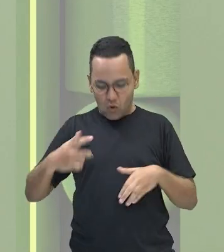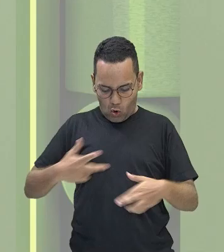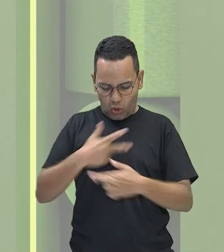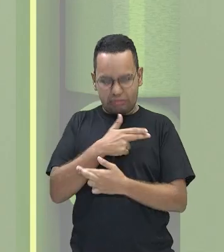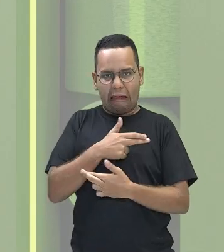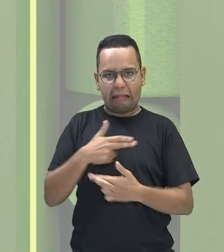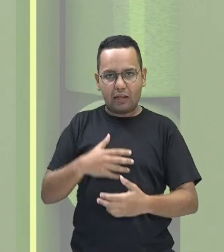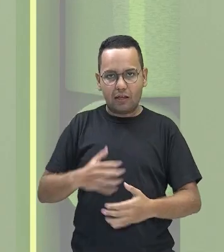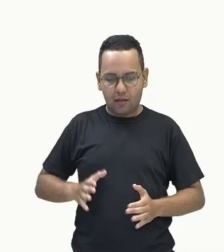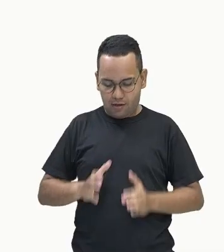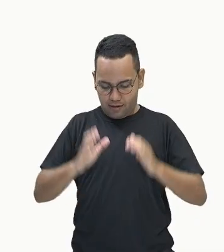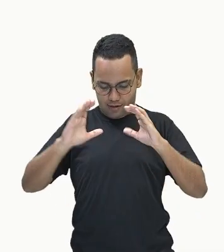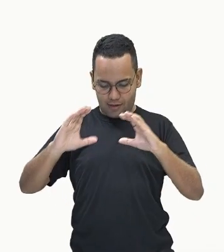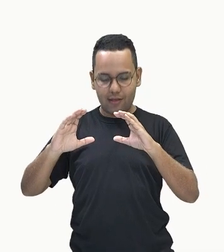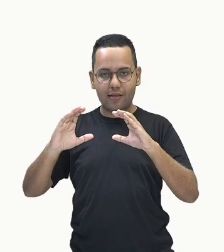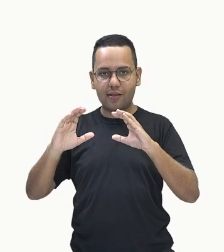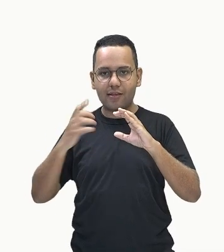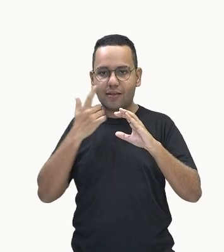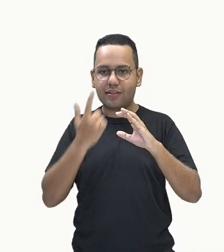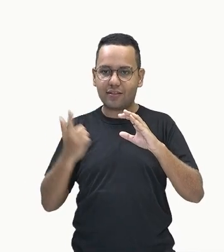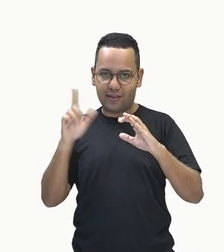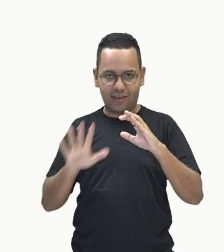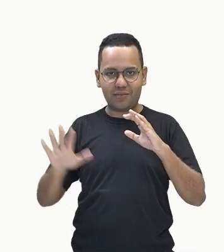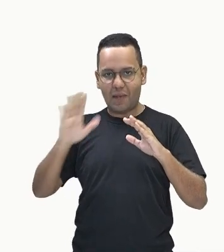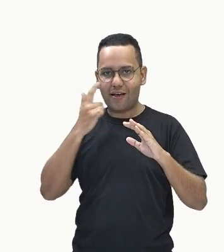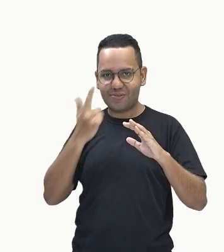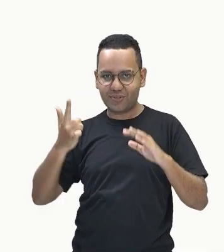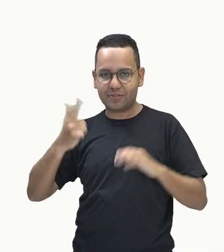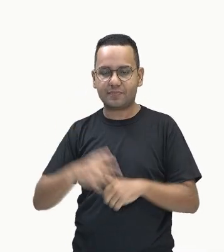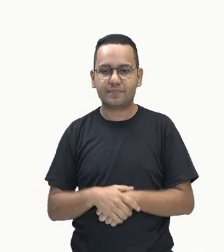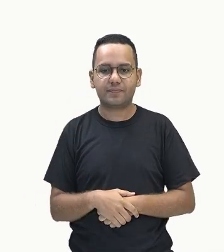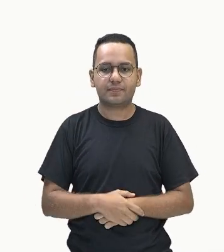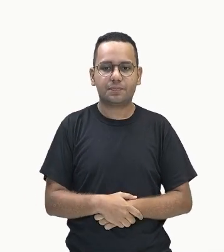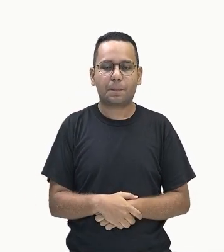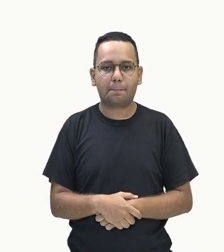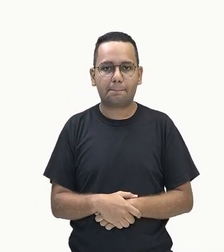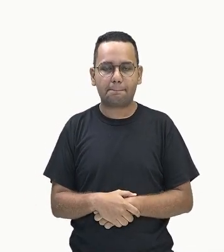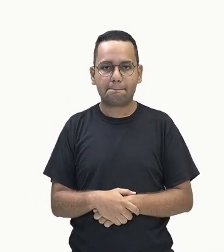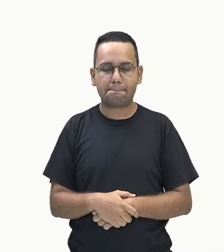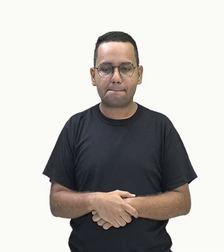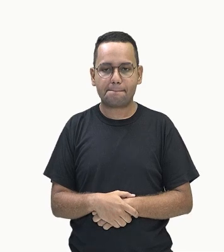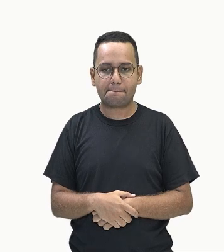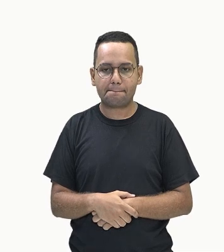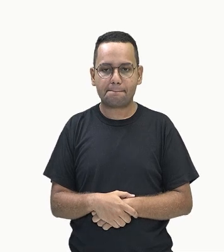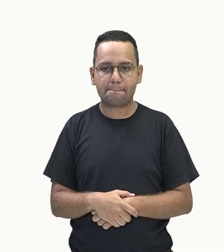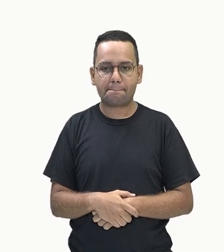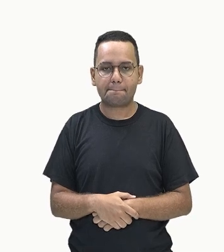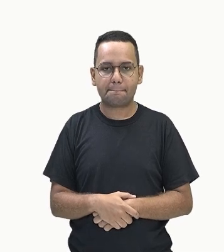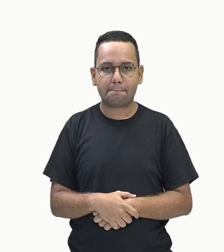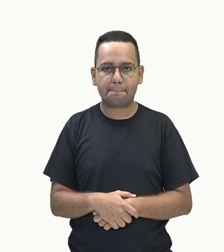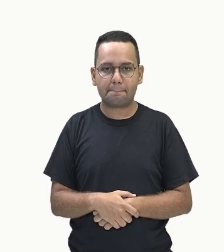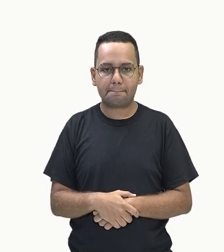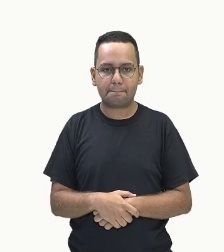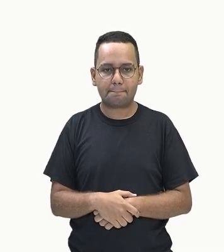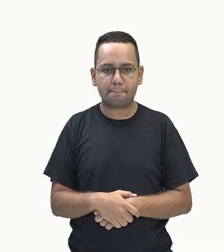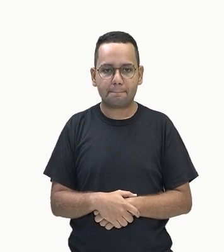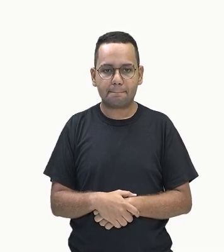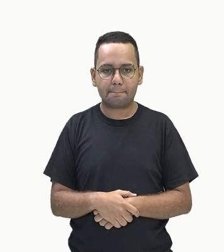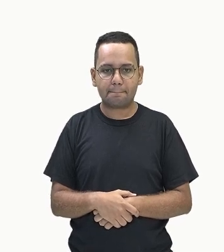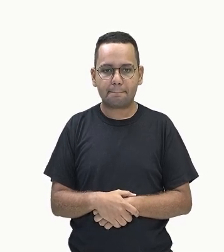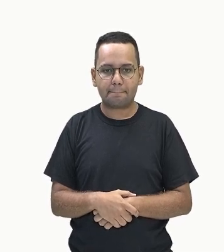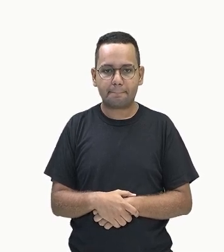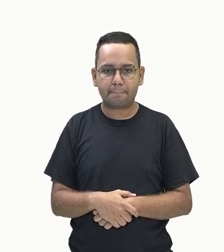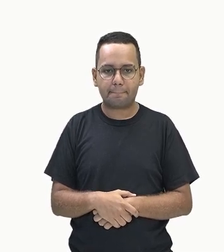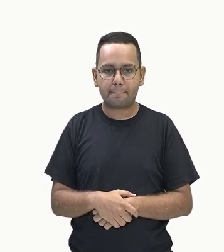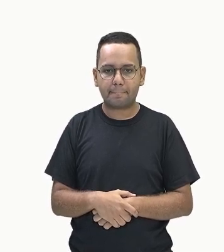visualizando, né? Na imagem da nossa cartela, você está visualizando a bexiga através desse corte. Ela é